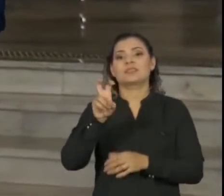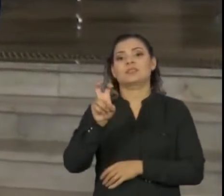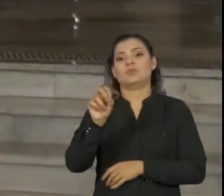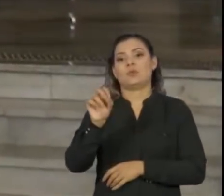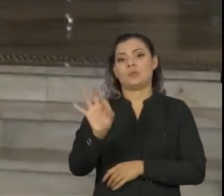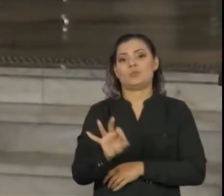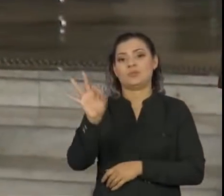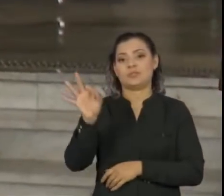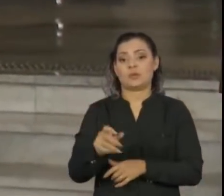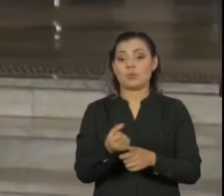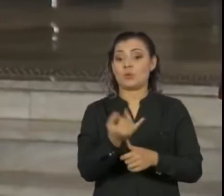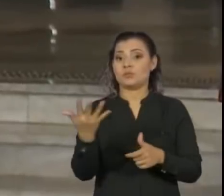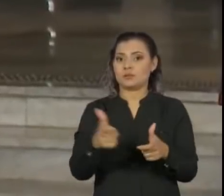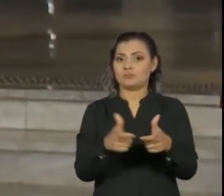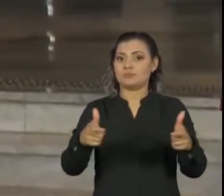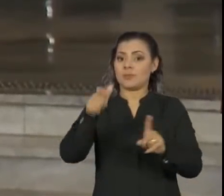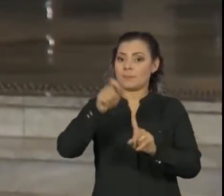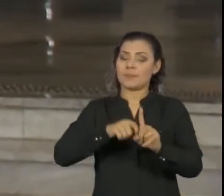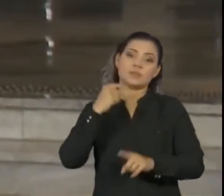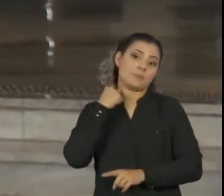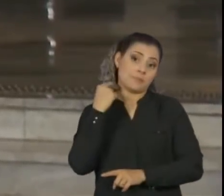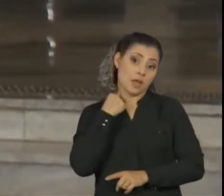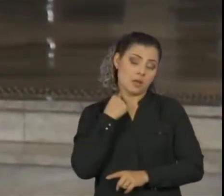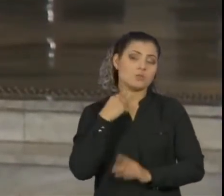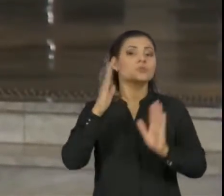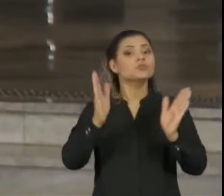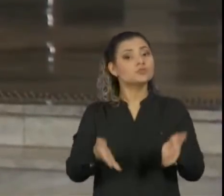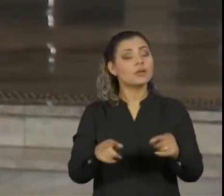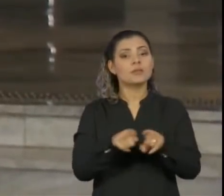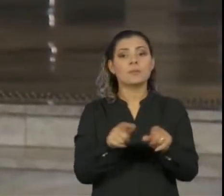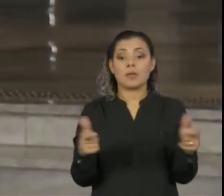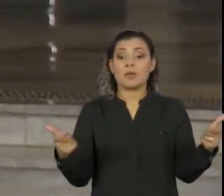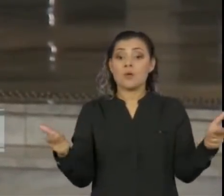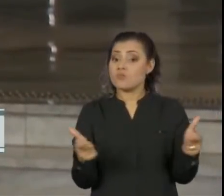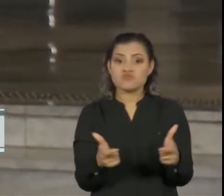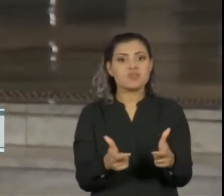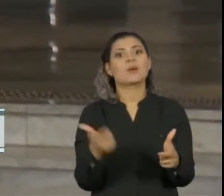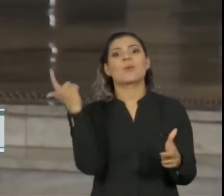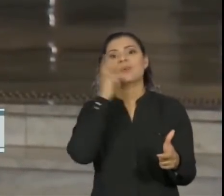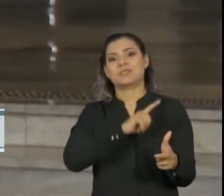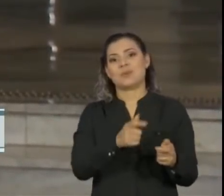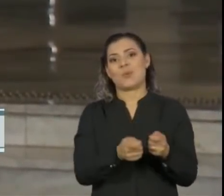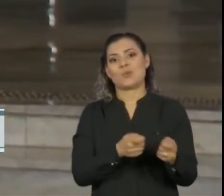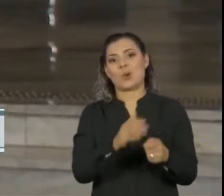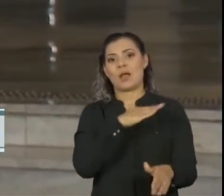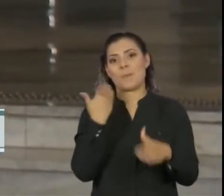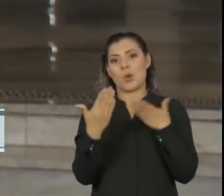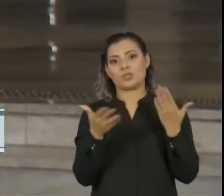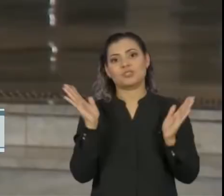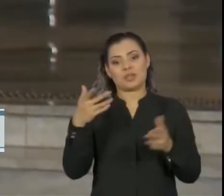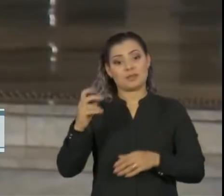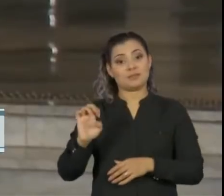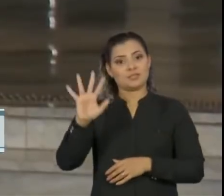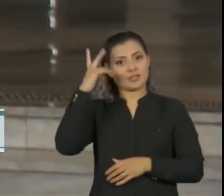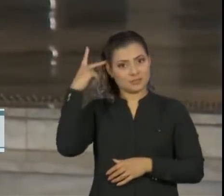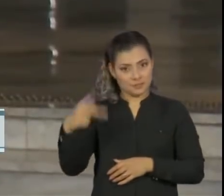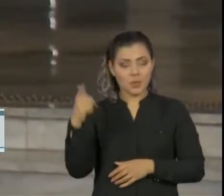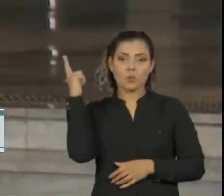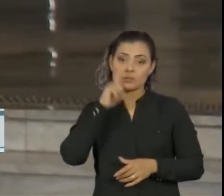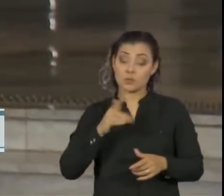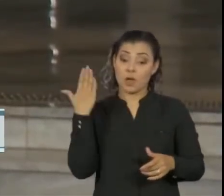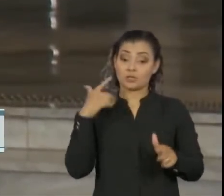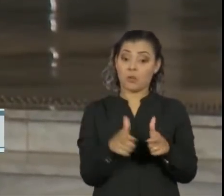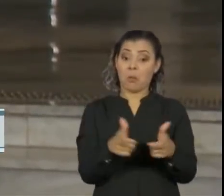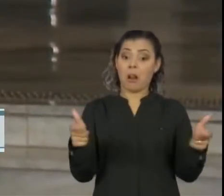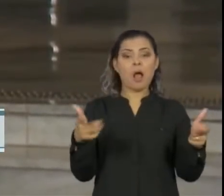última quinzena do mês de maio, portanto, uma desaceleração no número de óbitos aqui no estado de São Paulo no